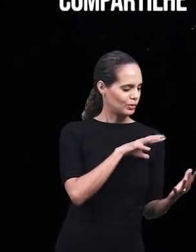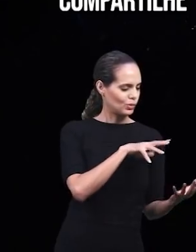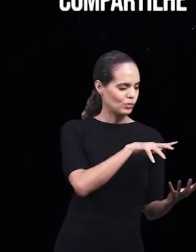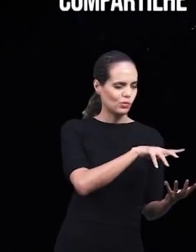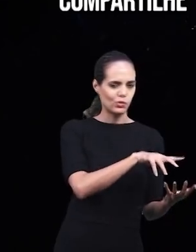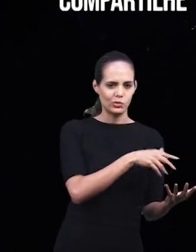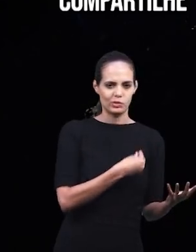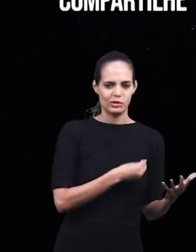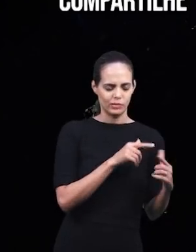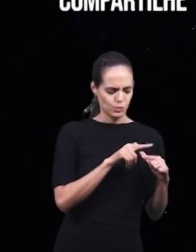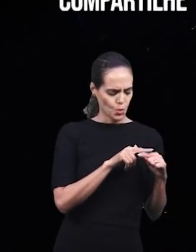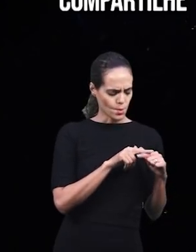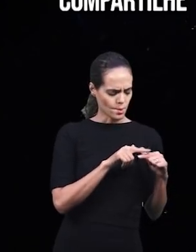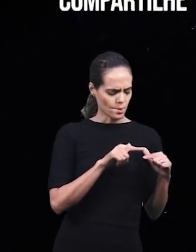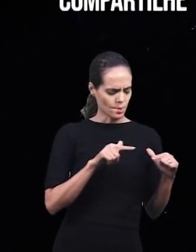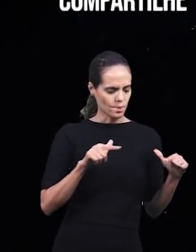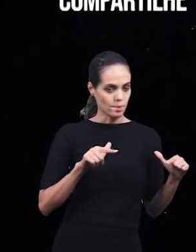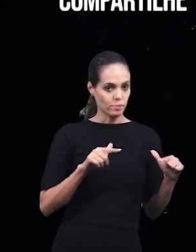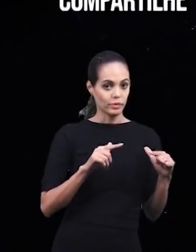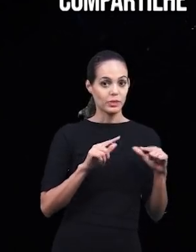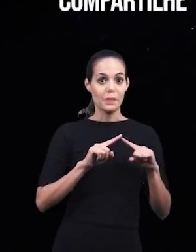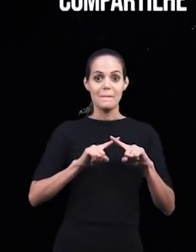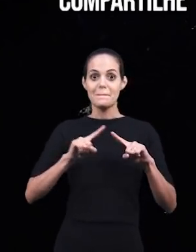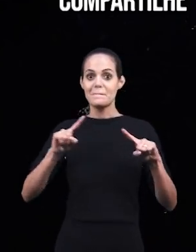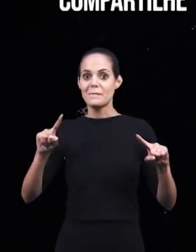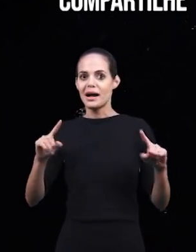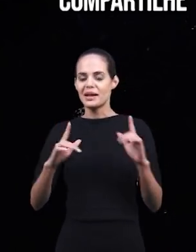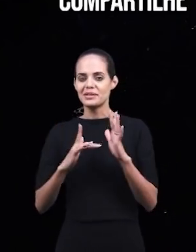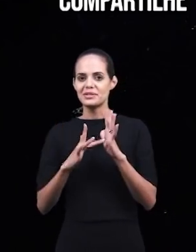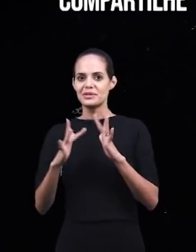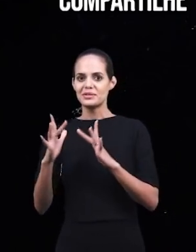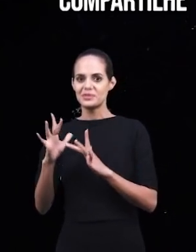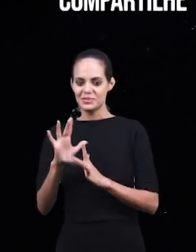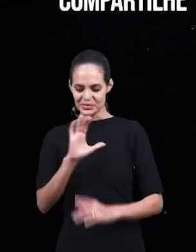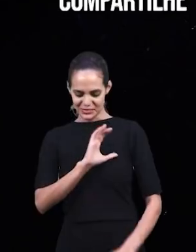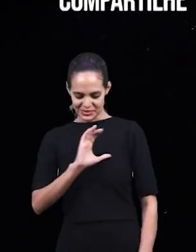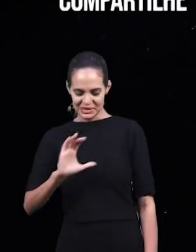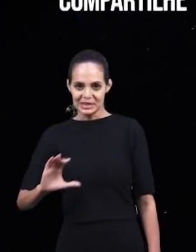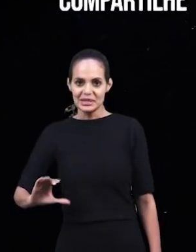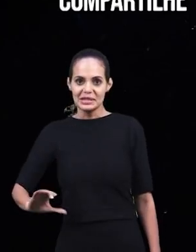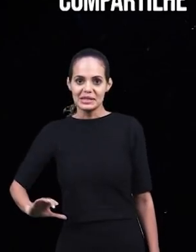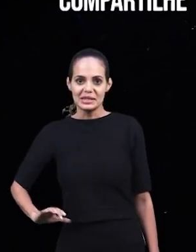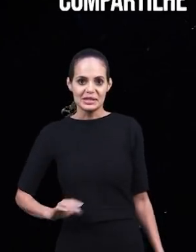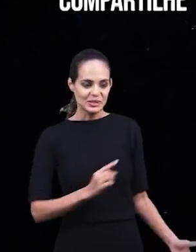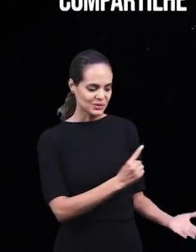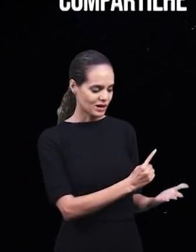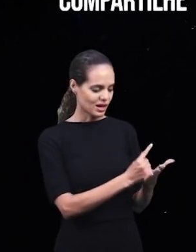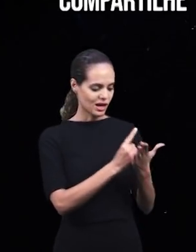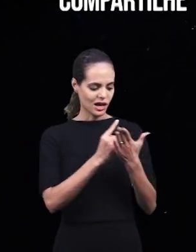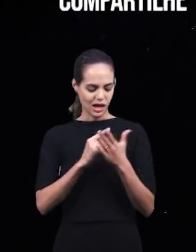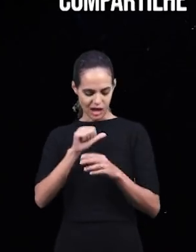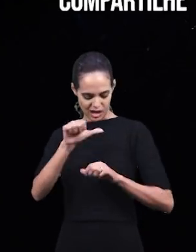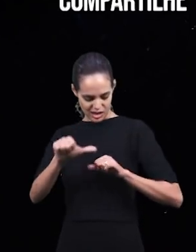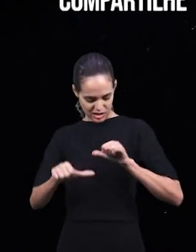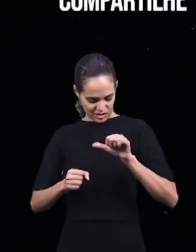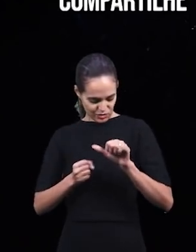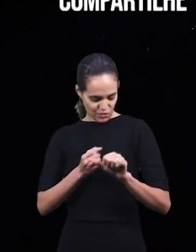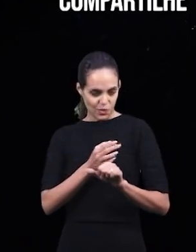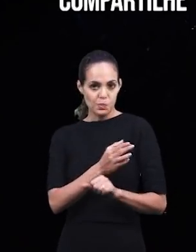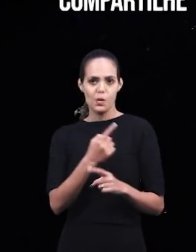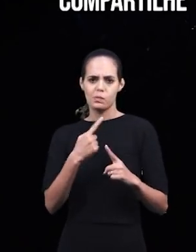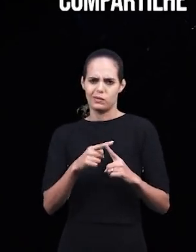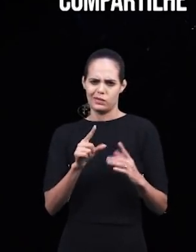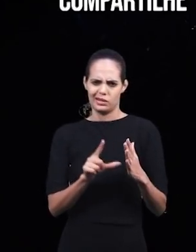vazia, Jesus Cristo transformou. Não tinha